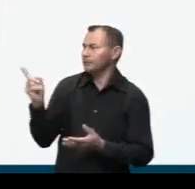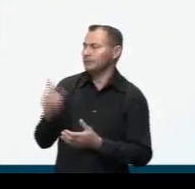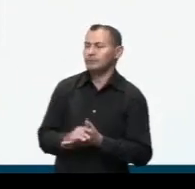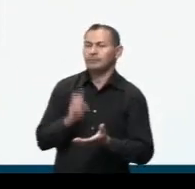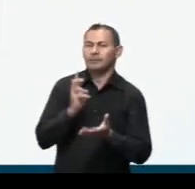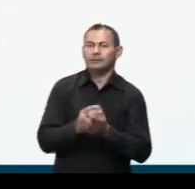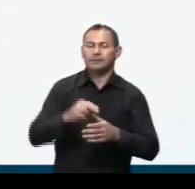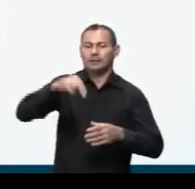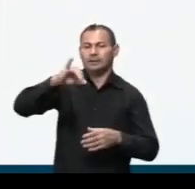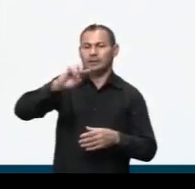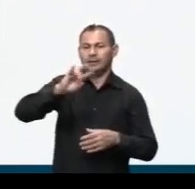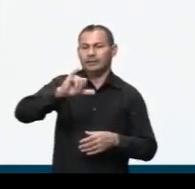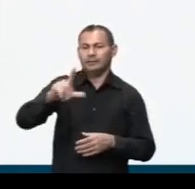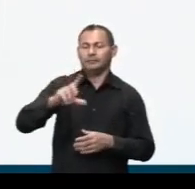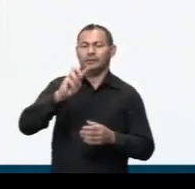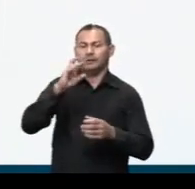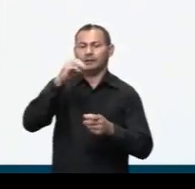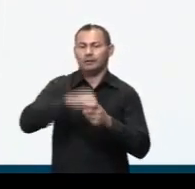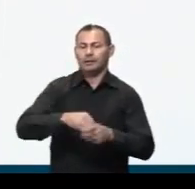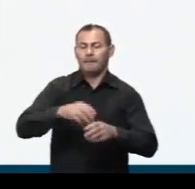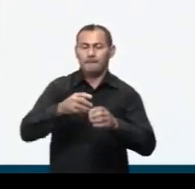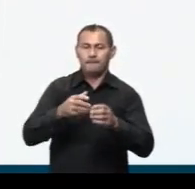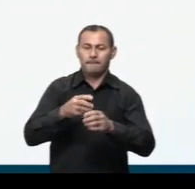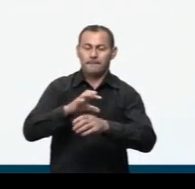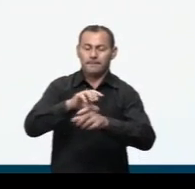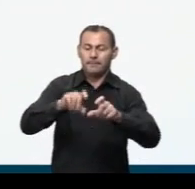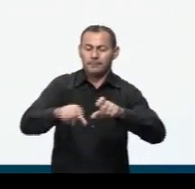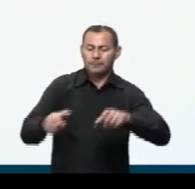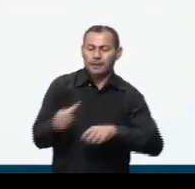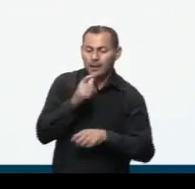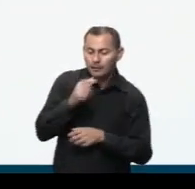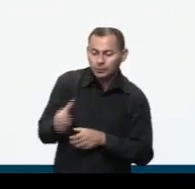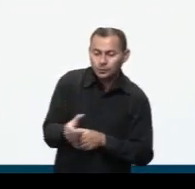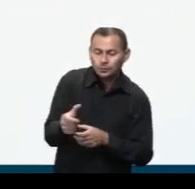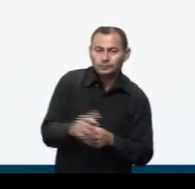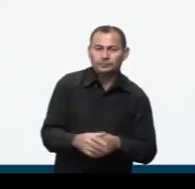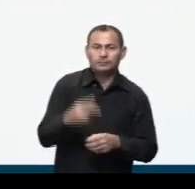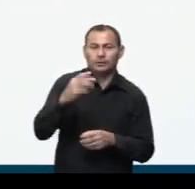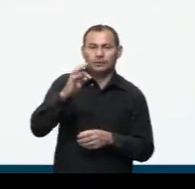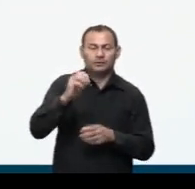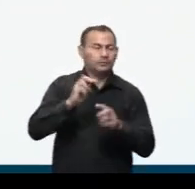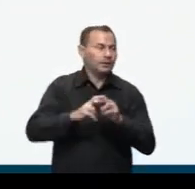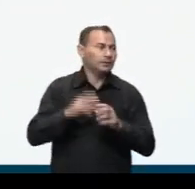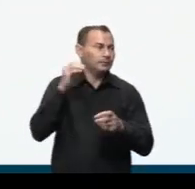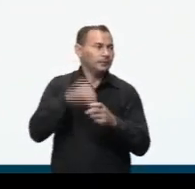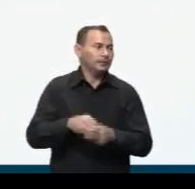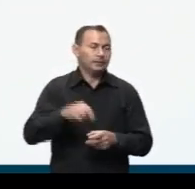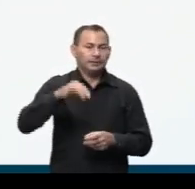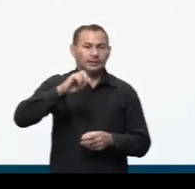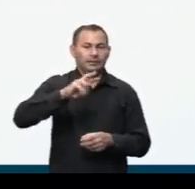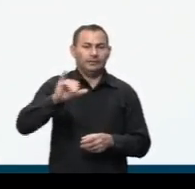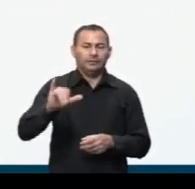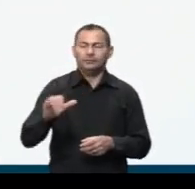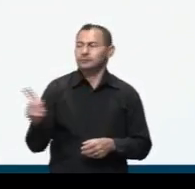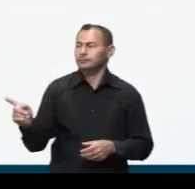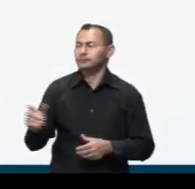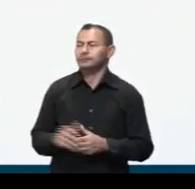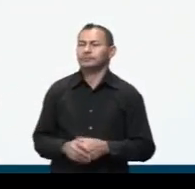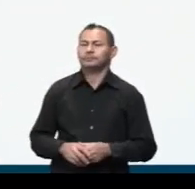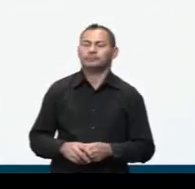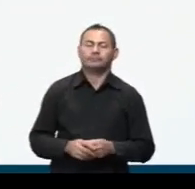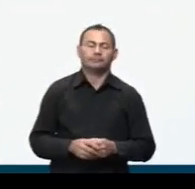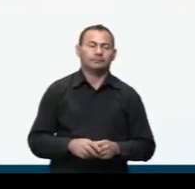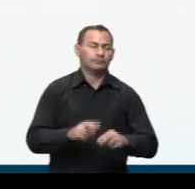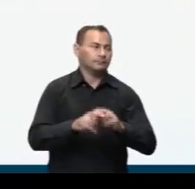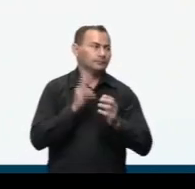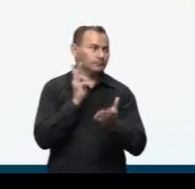no mesmo nível. Então, você vai colocar uma mangueira onde esse ponto aqui vai estar no mesmo nível que esse